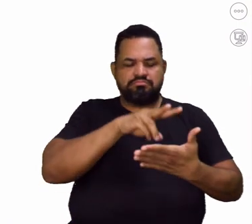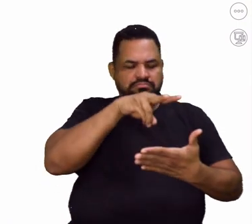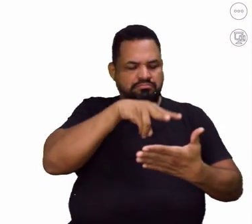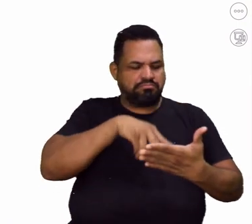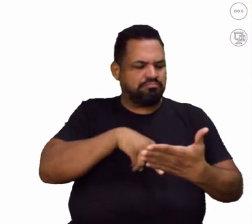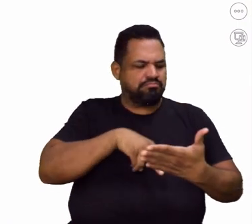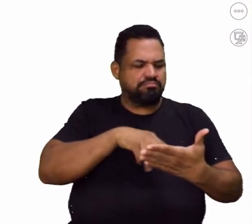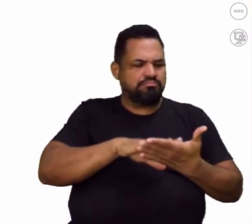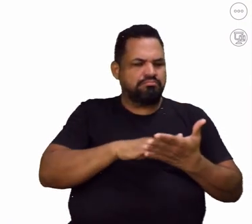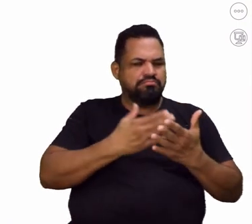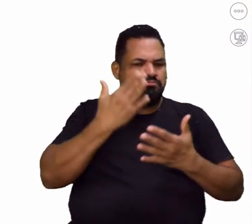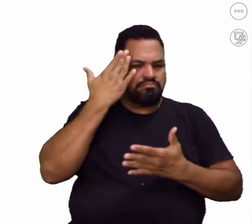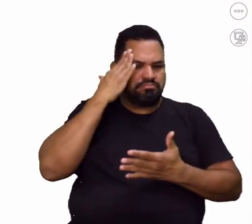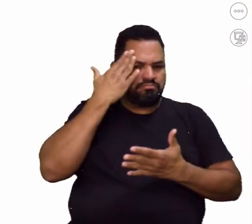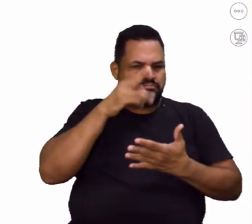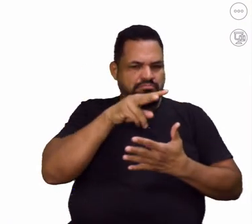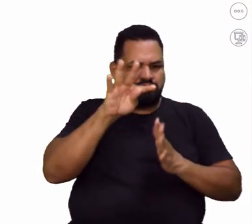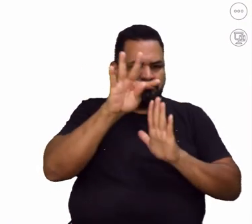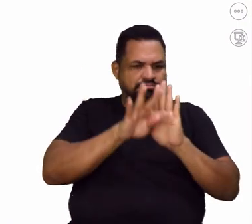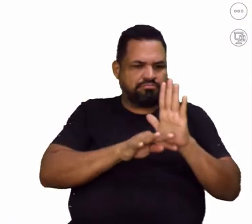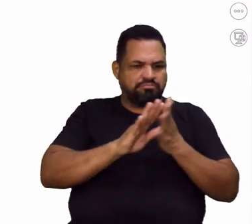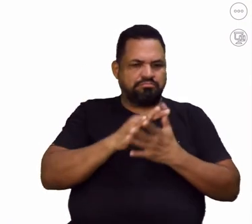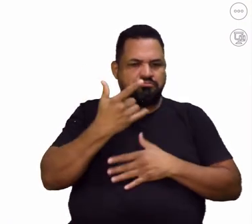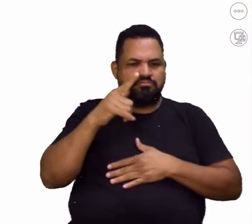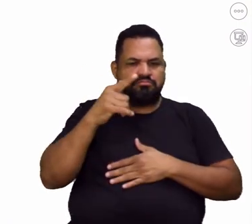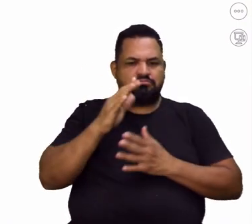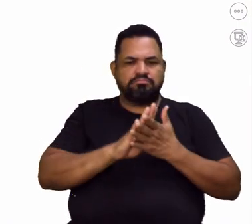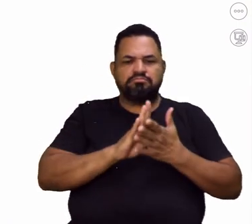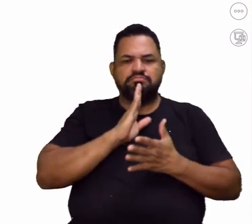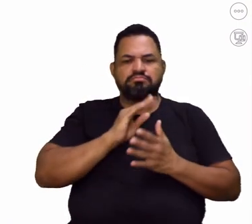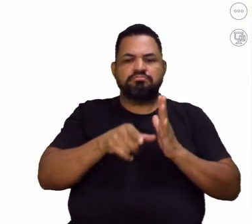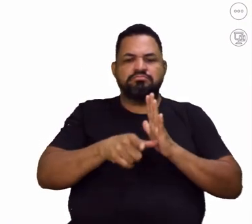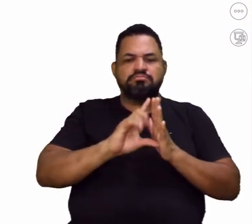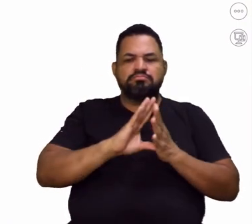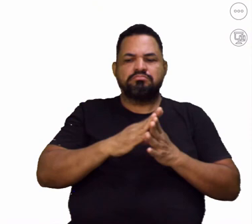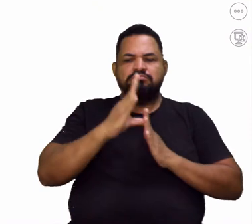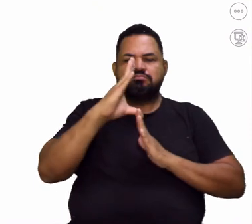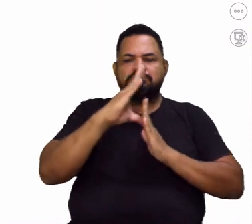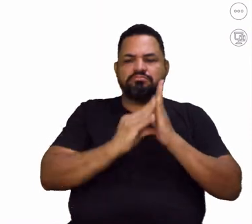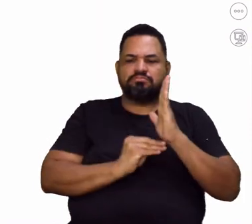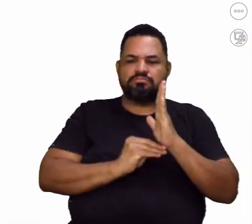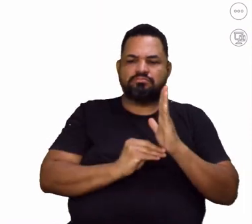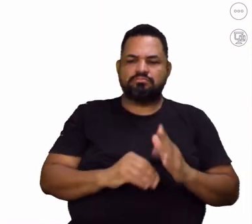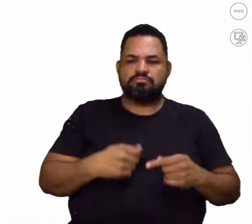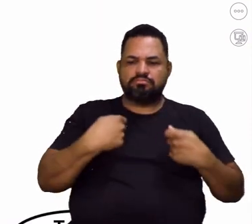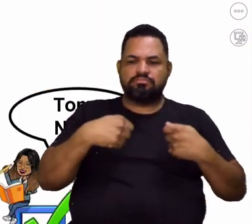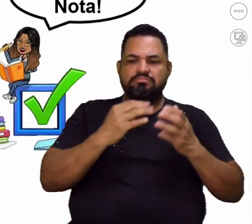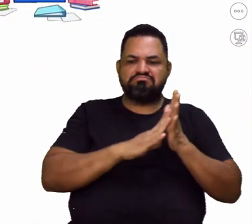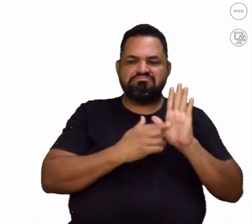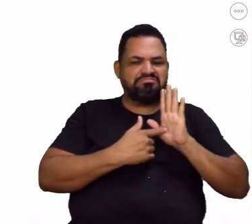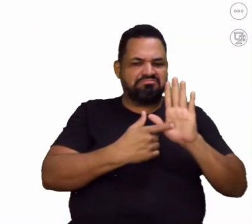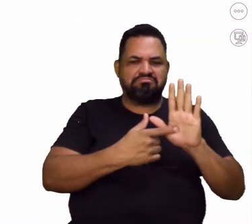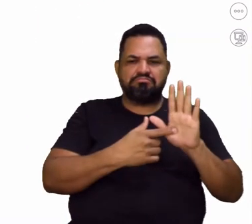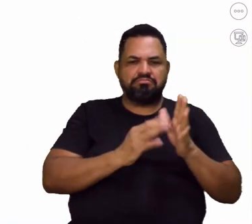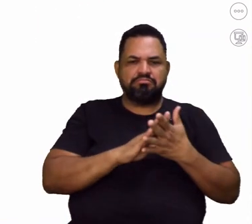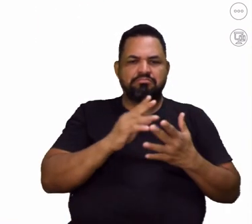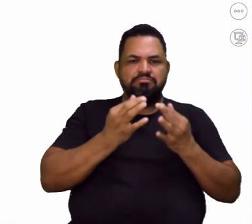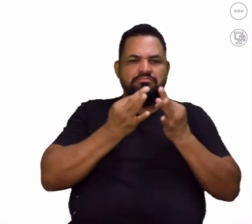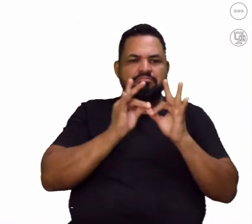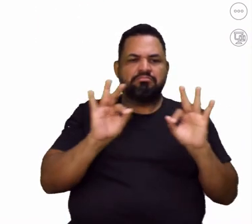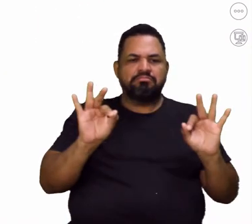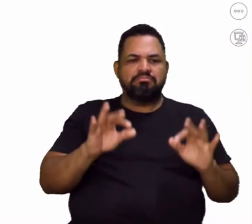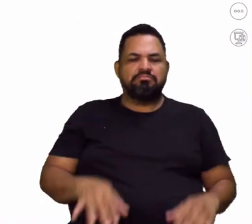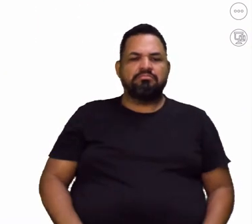esforço ou dedução do leitor e não exige conhecimento prévio do conteúdo, porque está claro ali, certo?